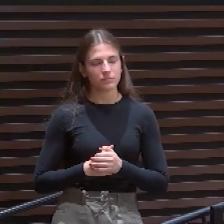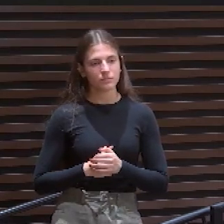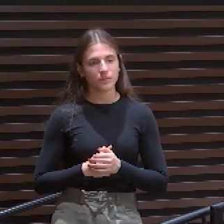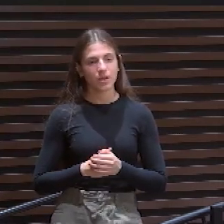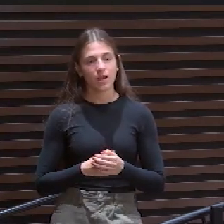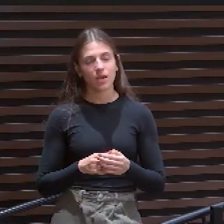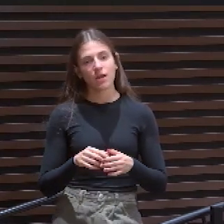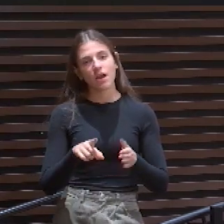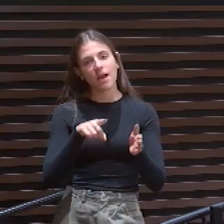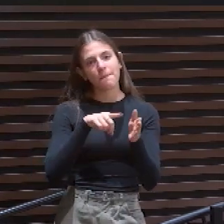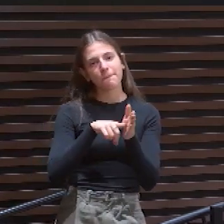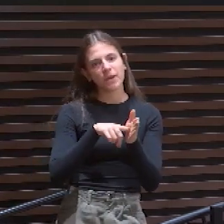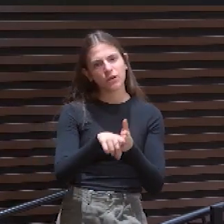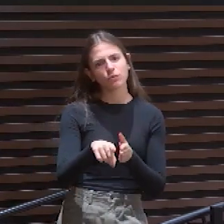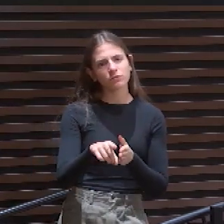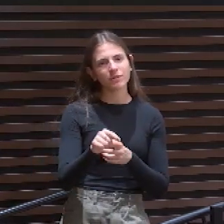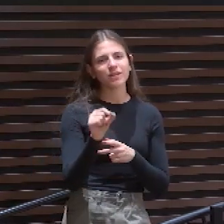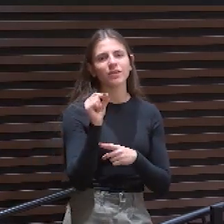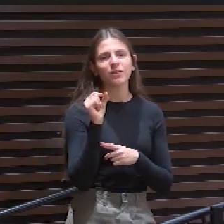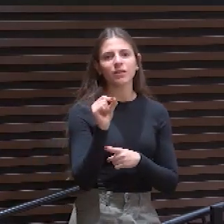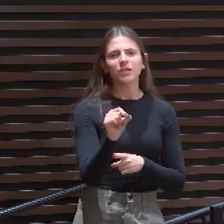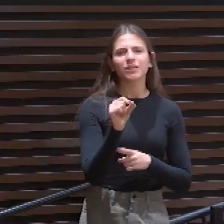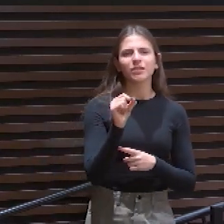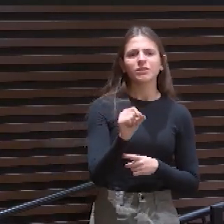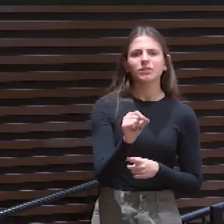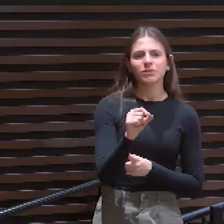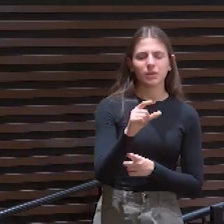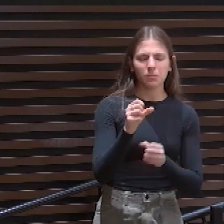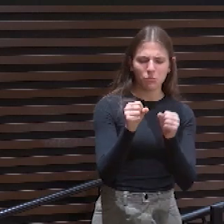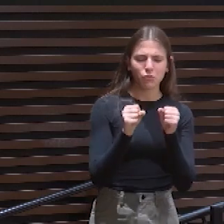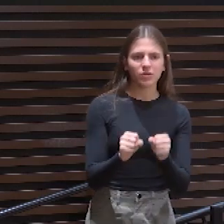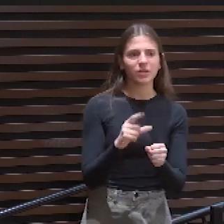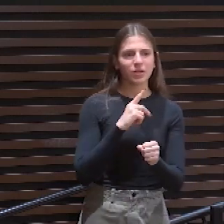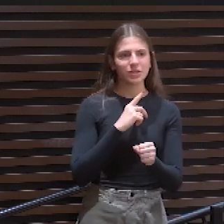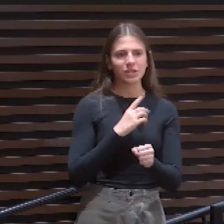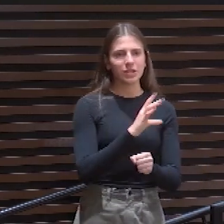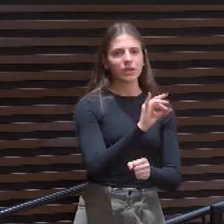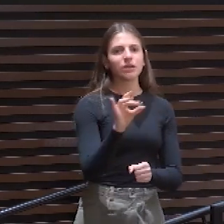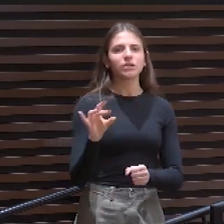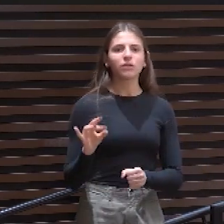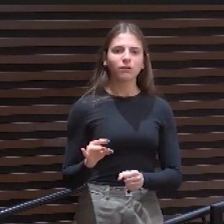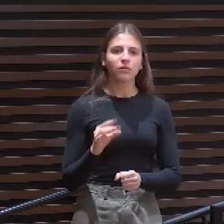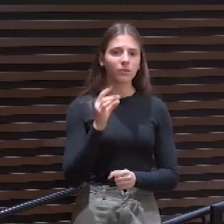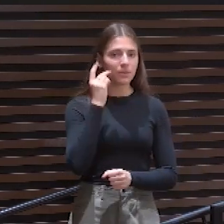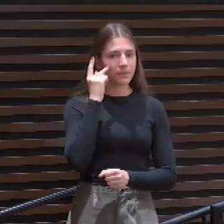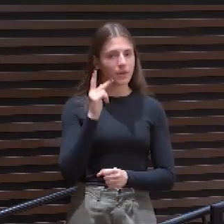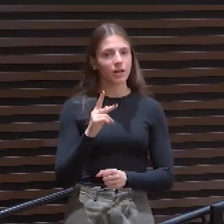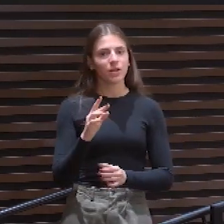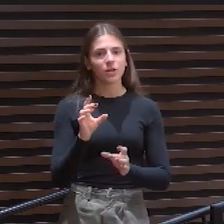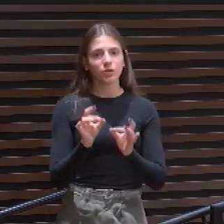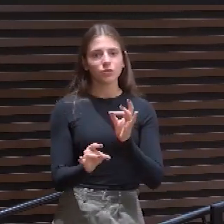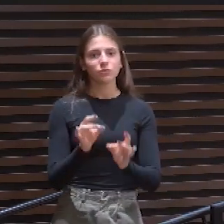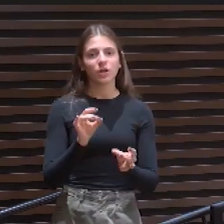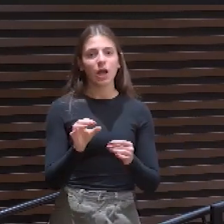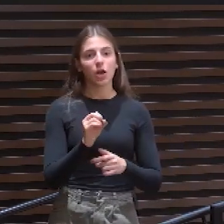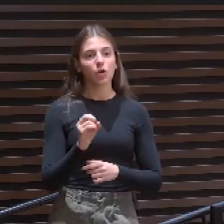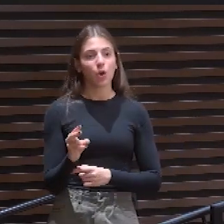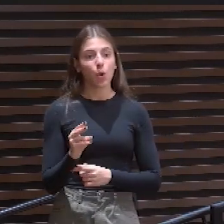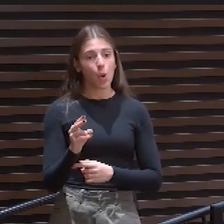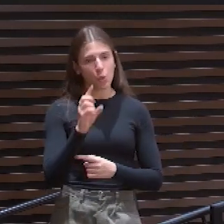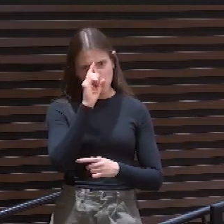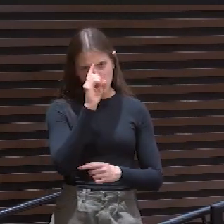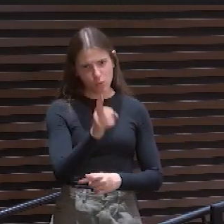que poder há em cada um de nós para julgar, para salvar ou condenar